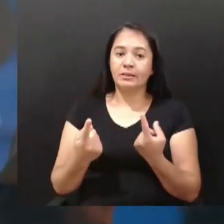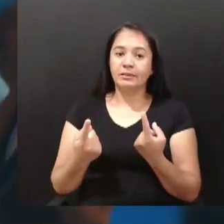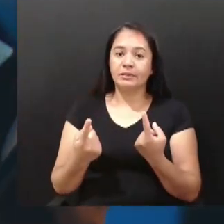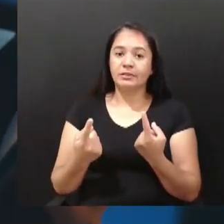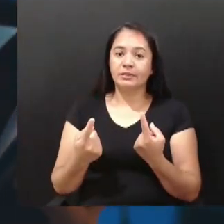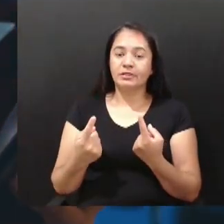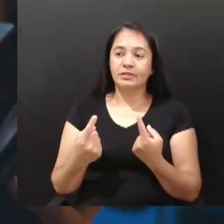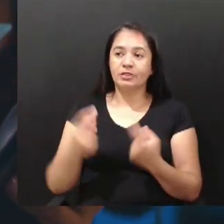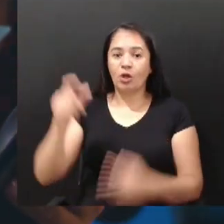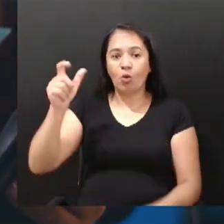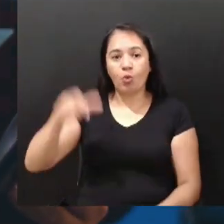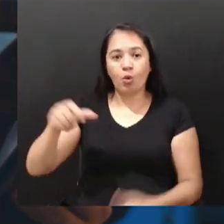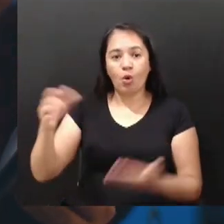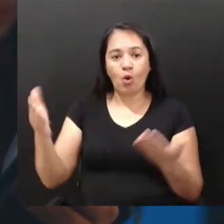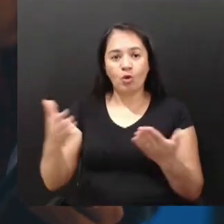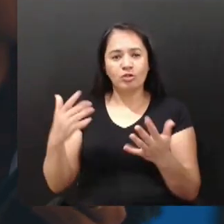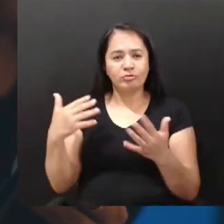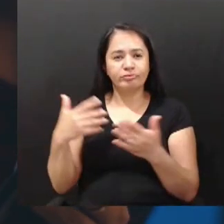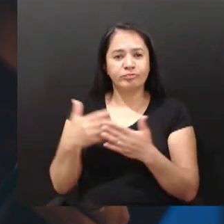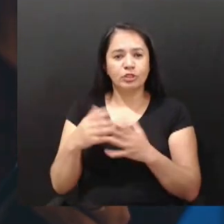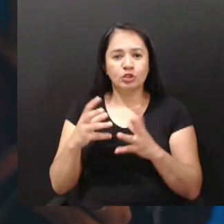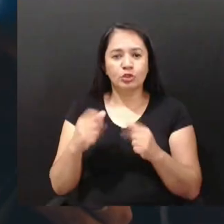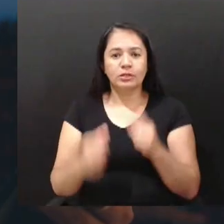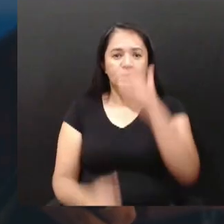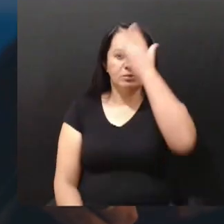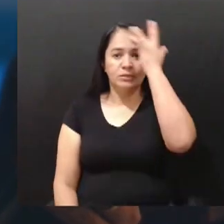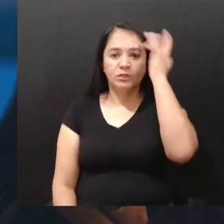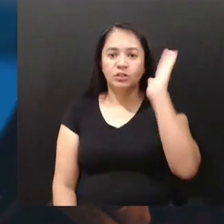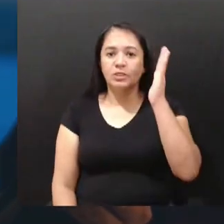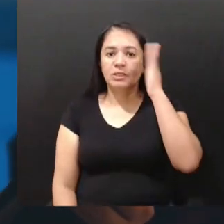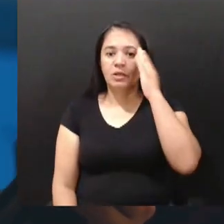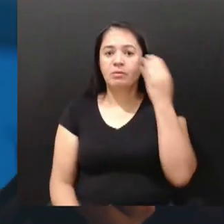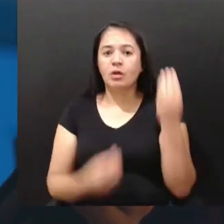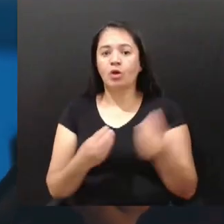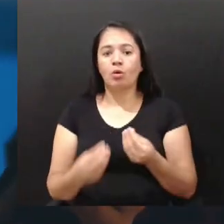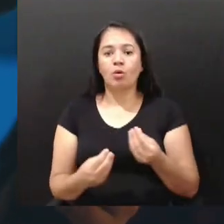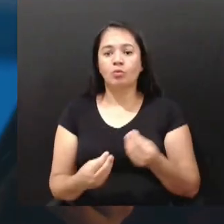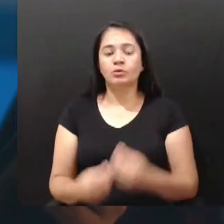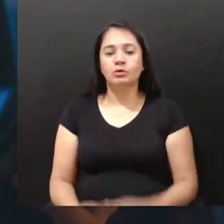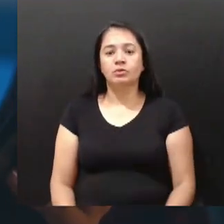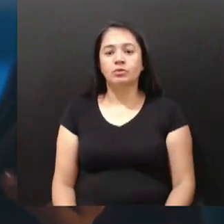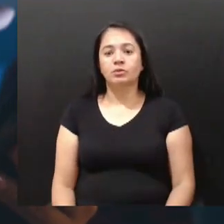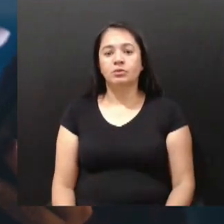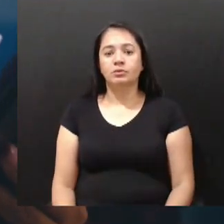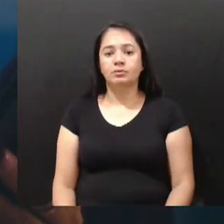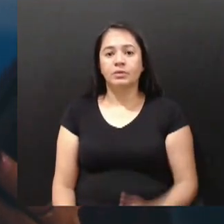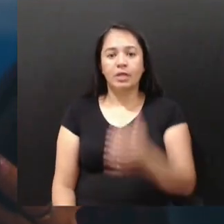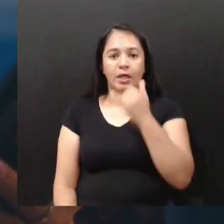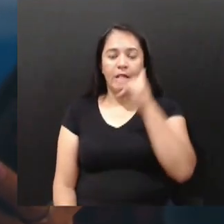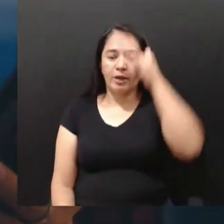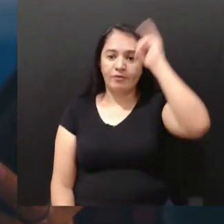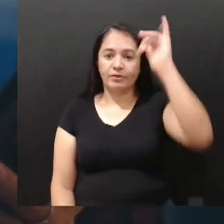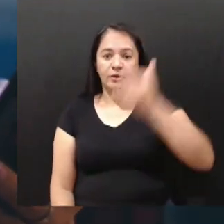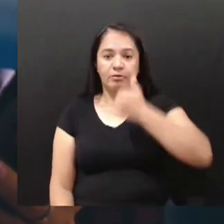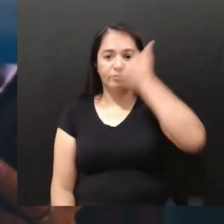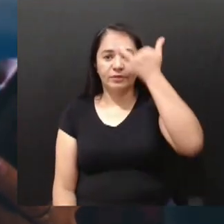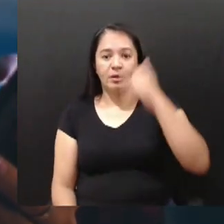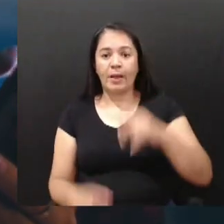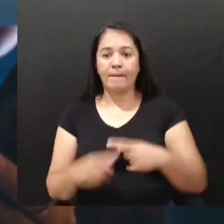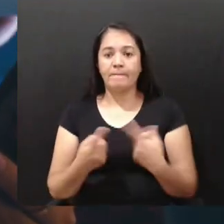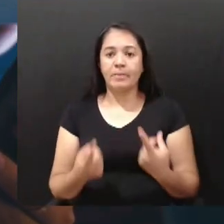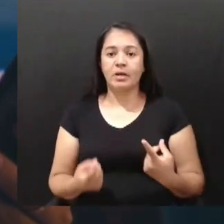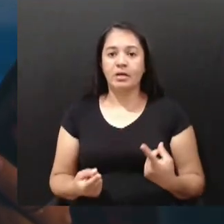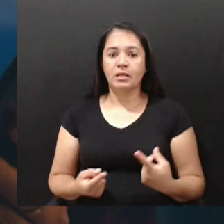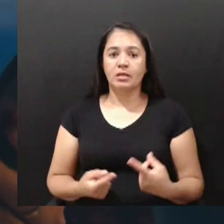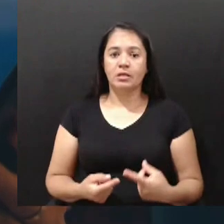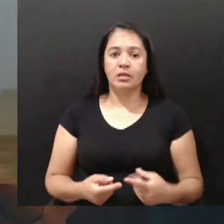muito tempo, todo mundo já sabe como funciona e como a gente se prevém contra fraudes. Porém, o Pix parcelado não.